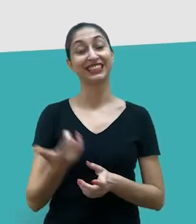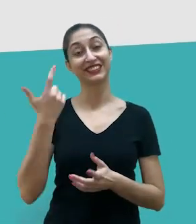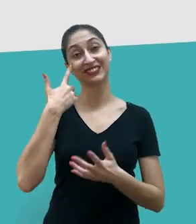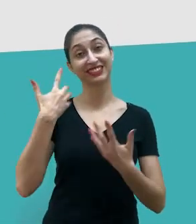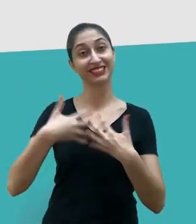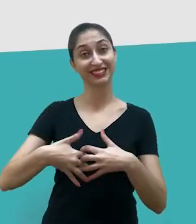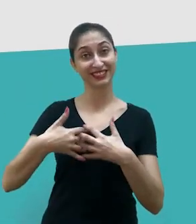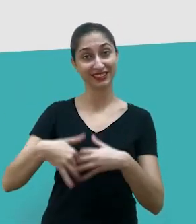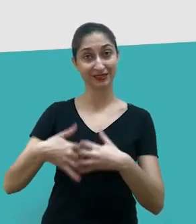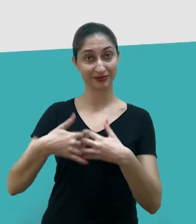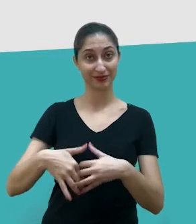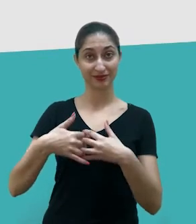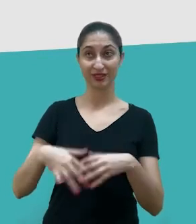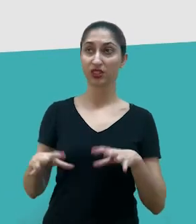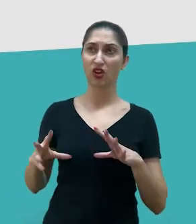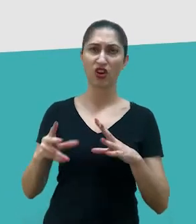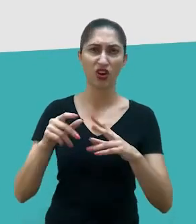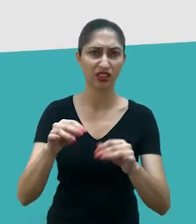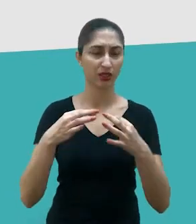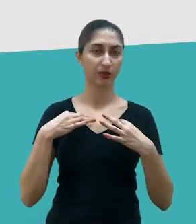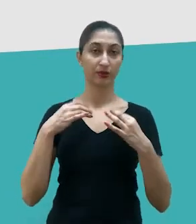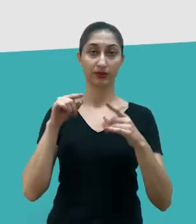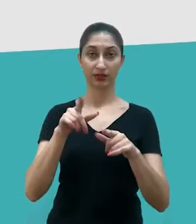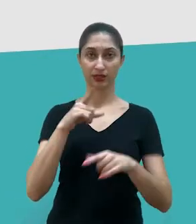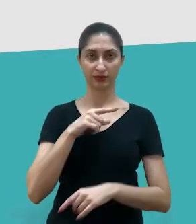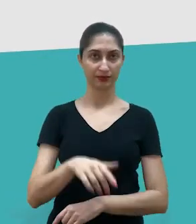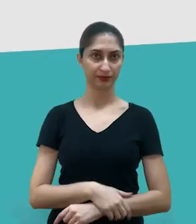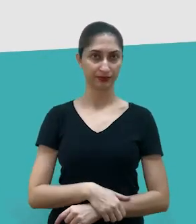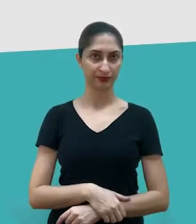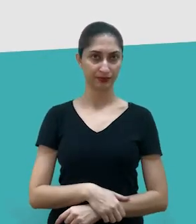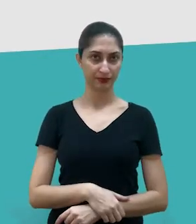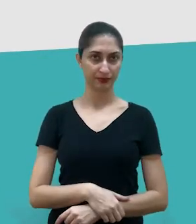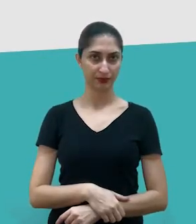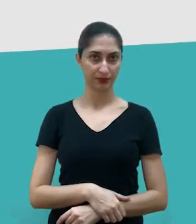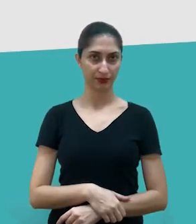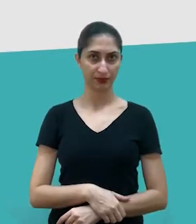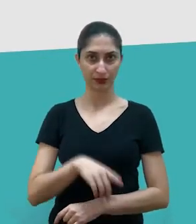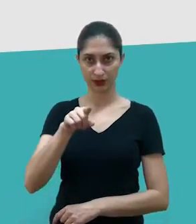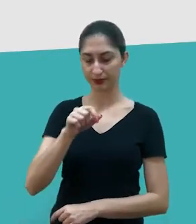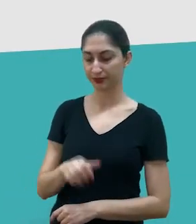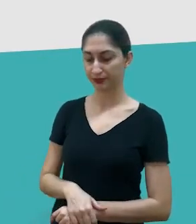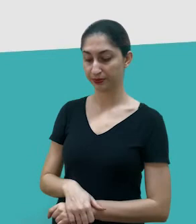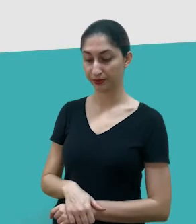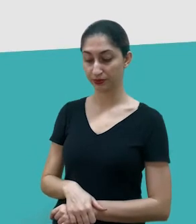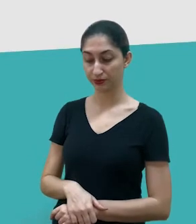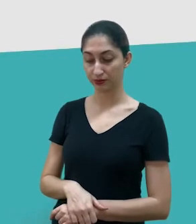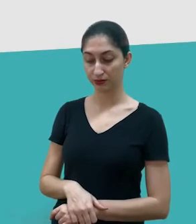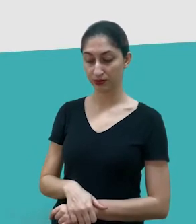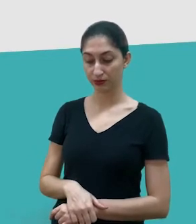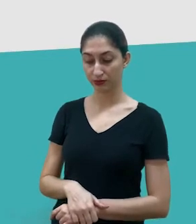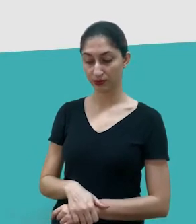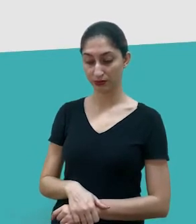repensar todas as roupas que você tem. Numa pilha, você irá colocar